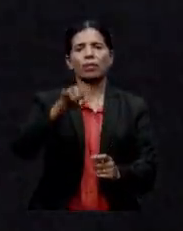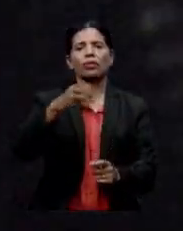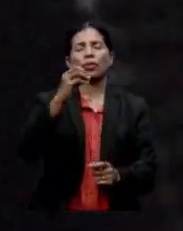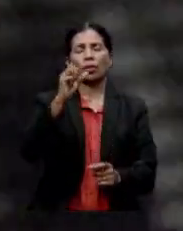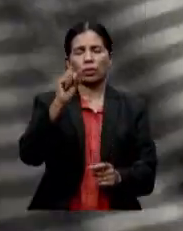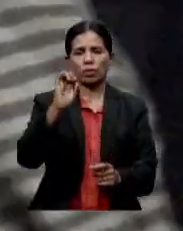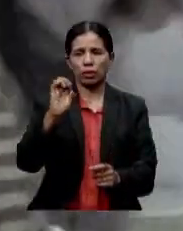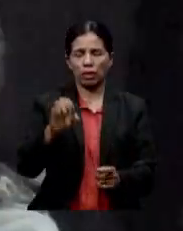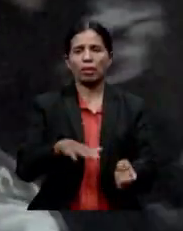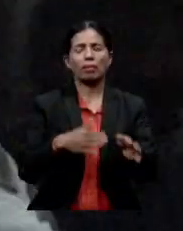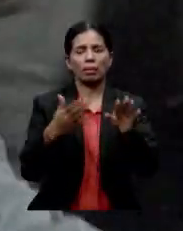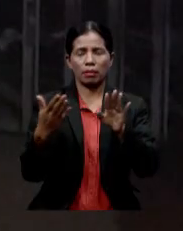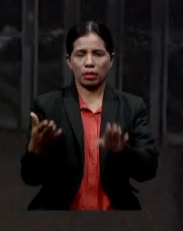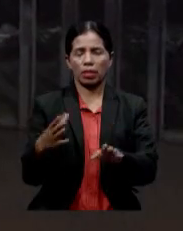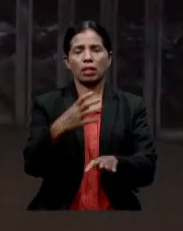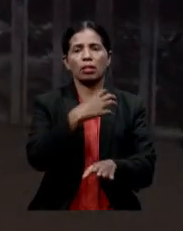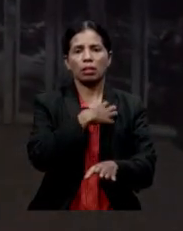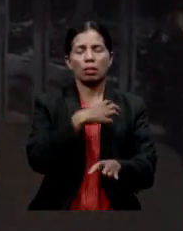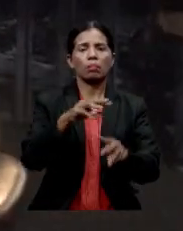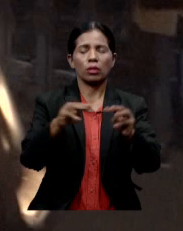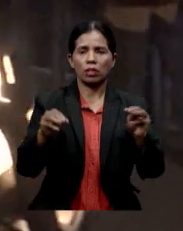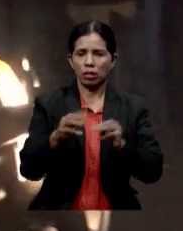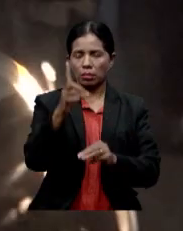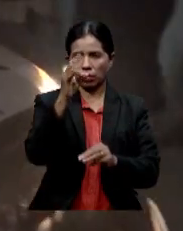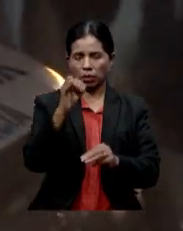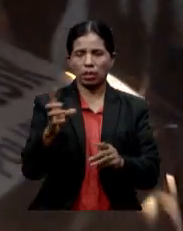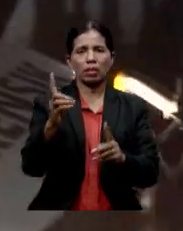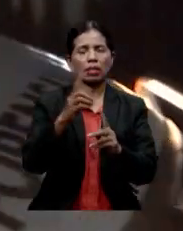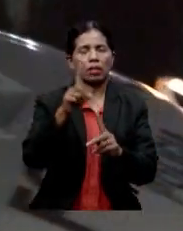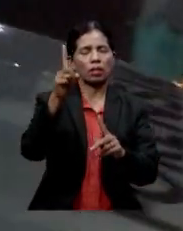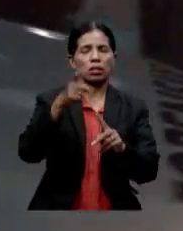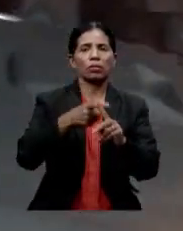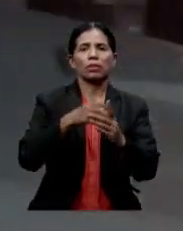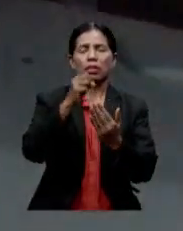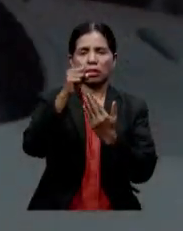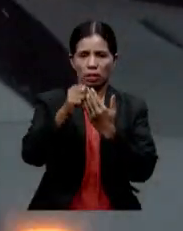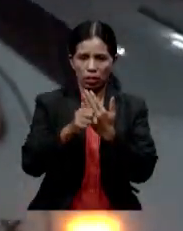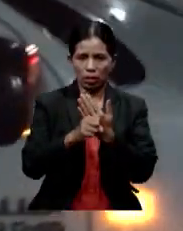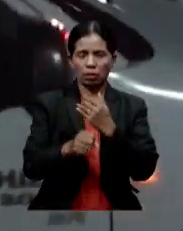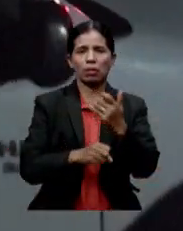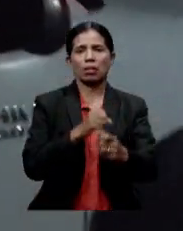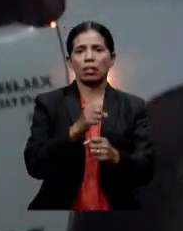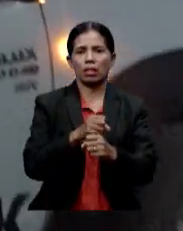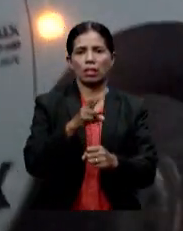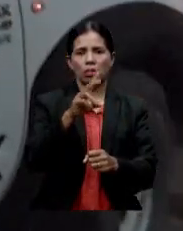mate e a cela detenção PNTL município de Ili e a lorong ida fula setembro tina